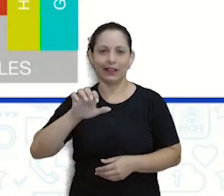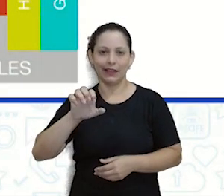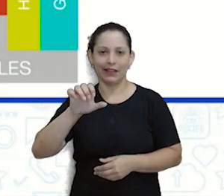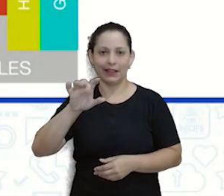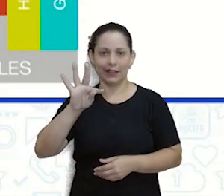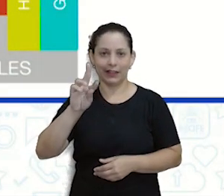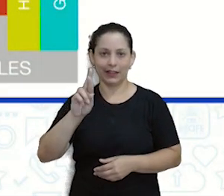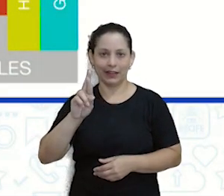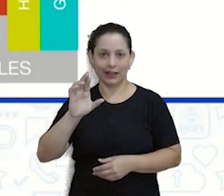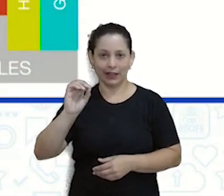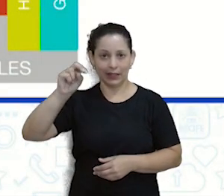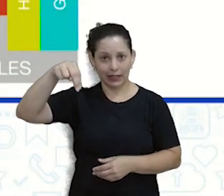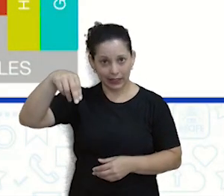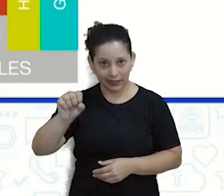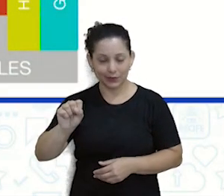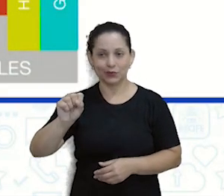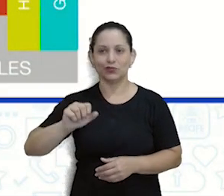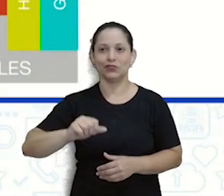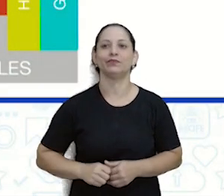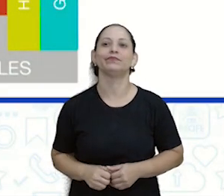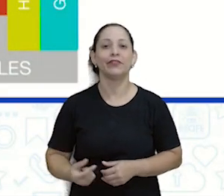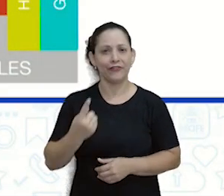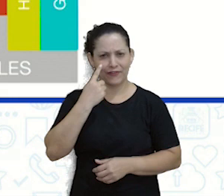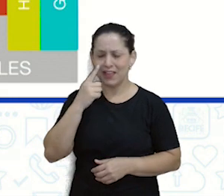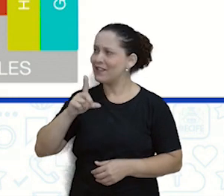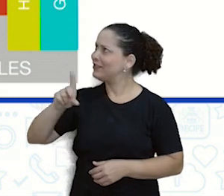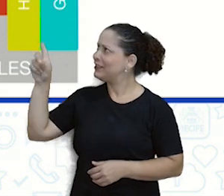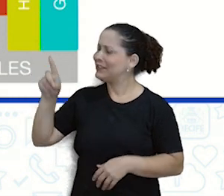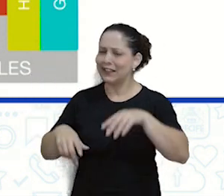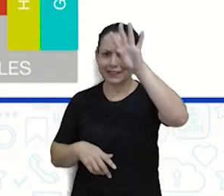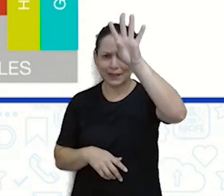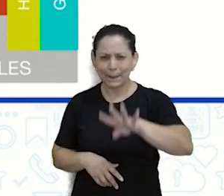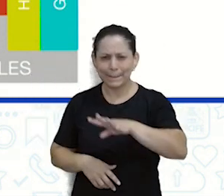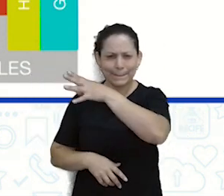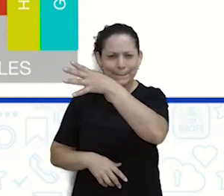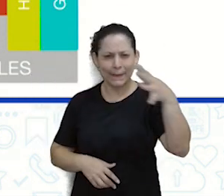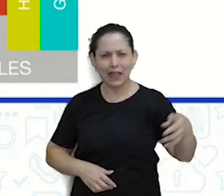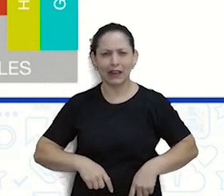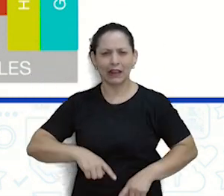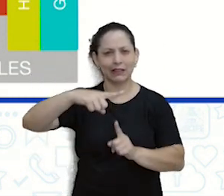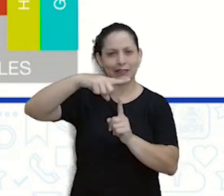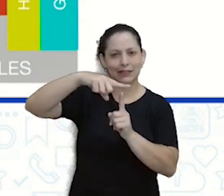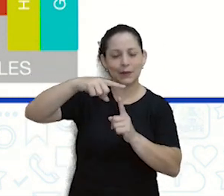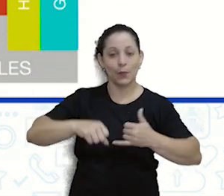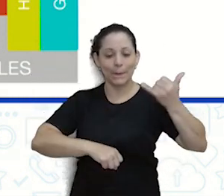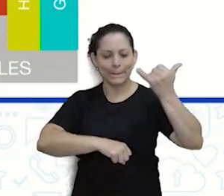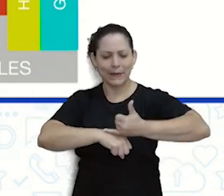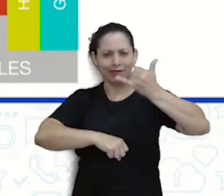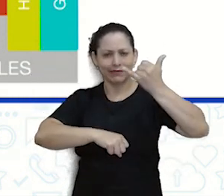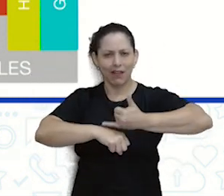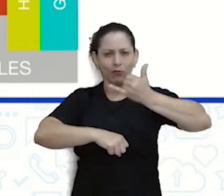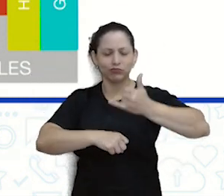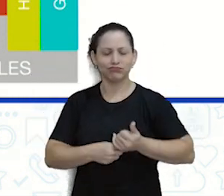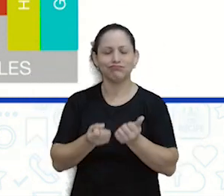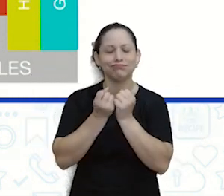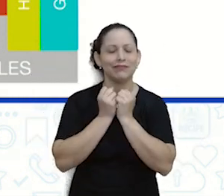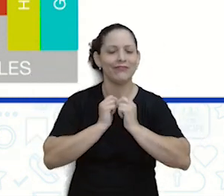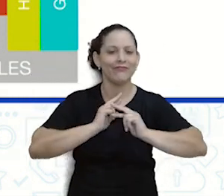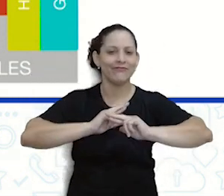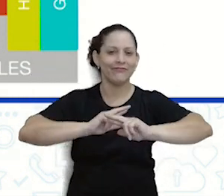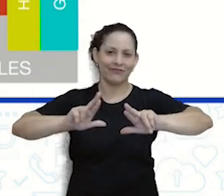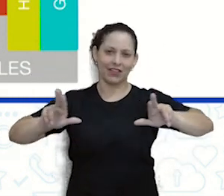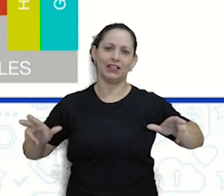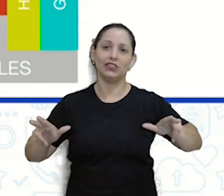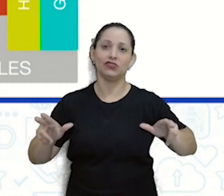tabelinha, a gente está vendo aí os metais alcalinos terrosos, metais de transição, os metais, os